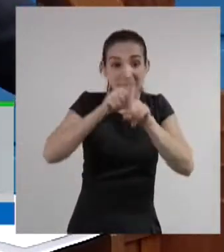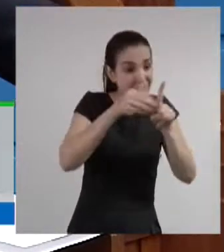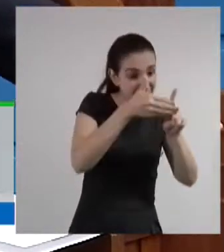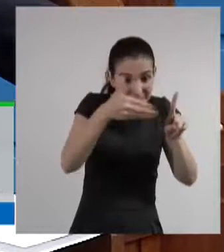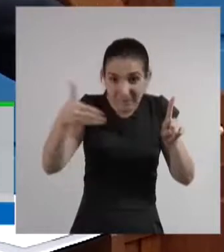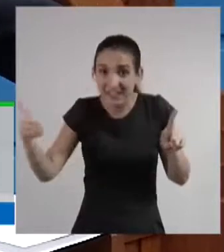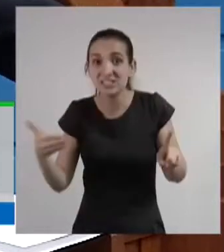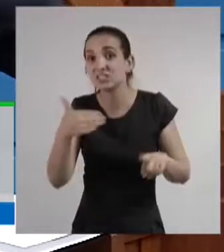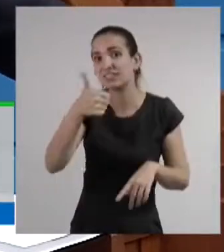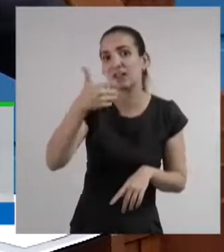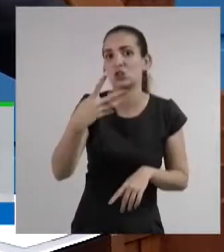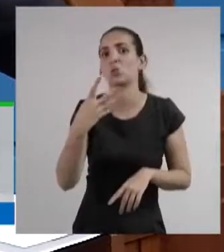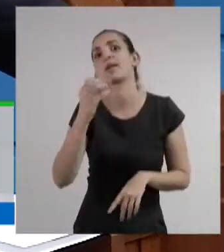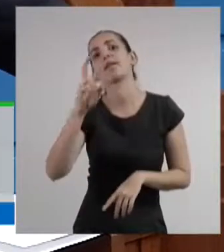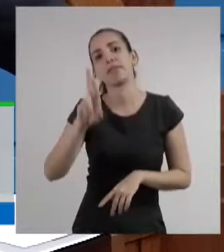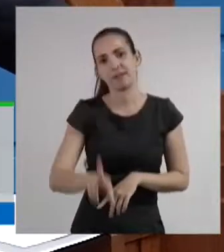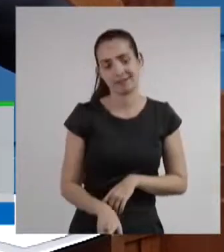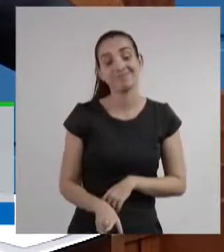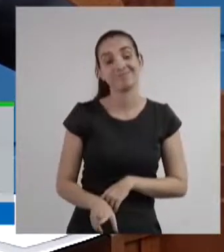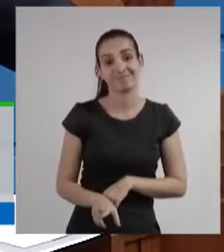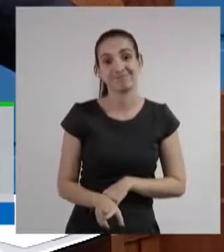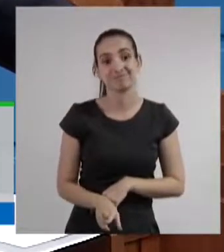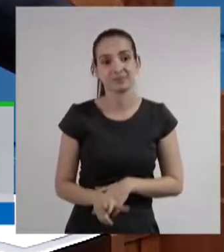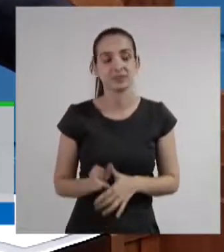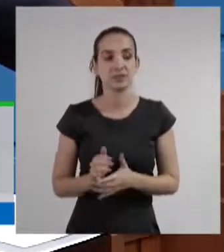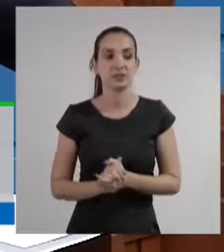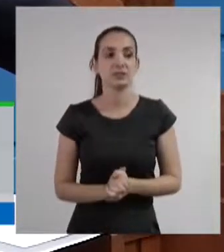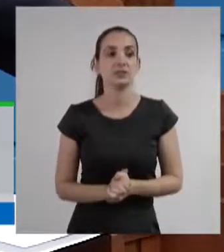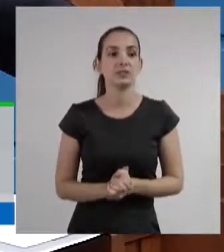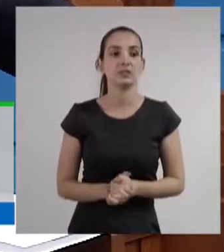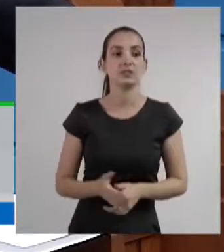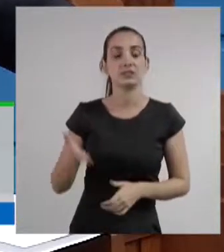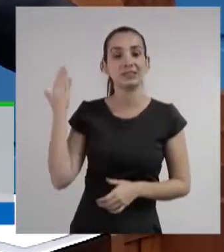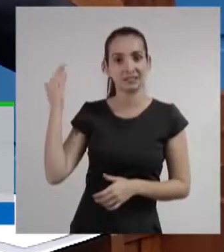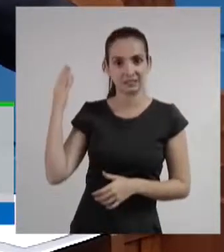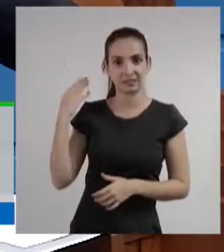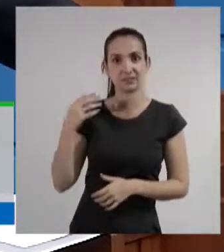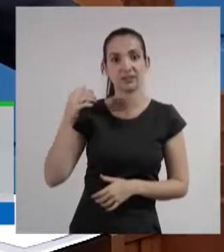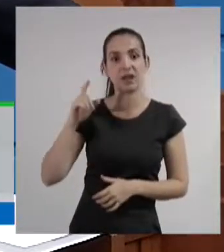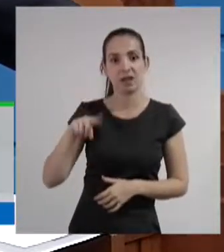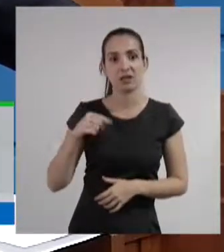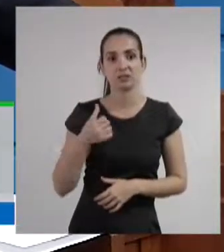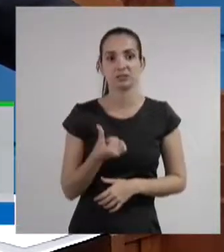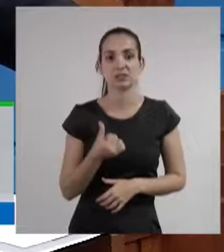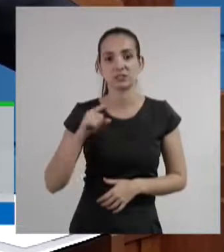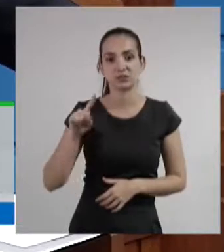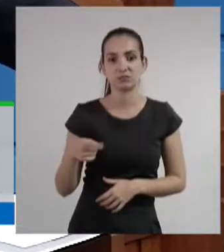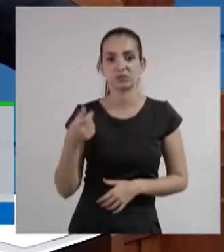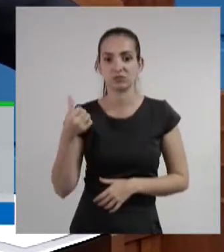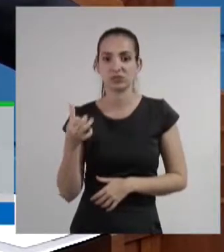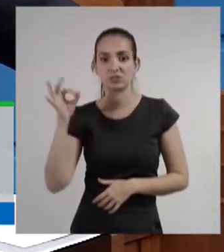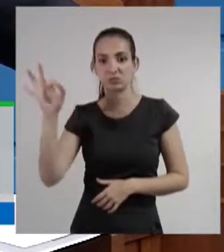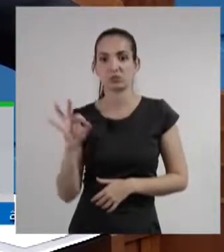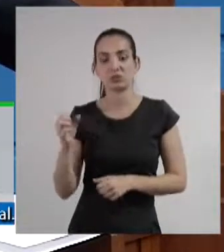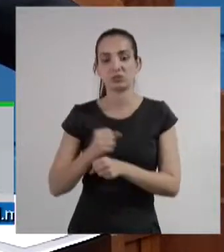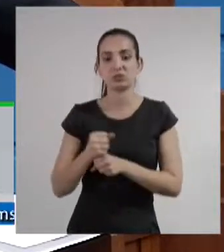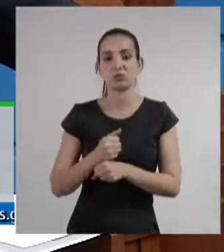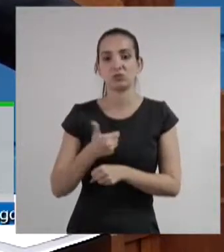contingente, ele era de 6,6% em 2015